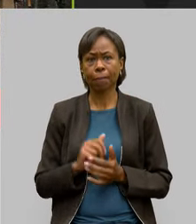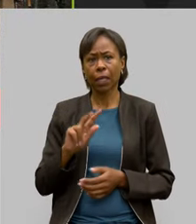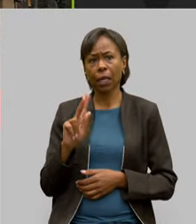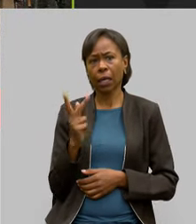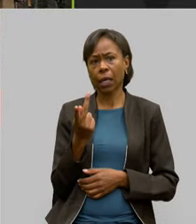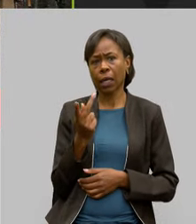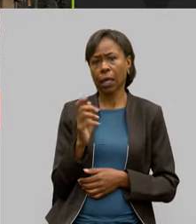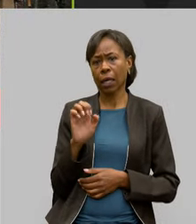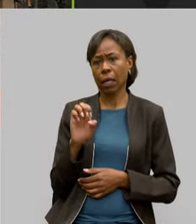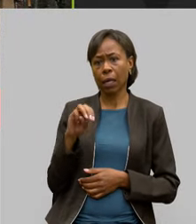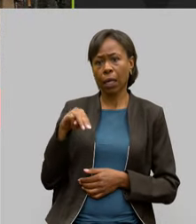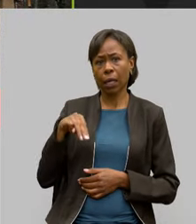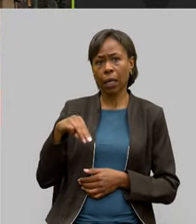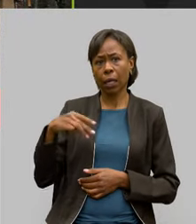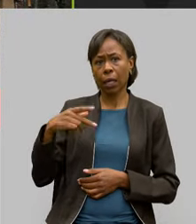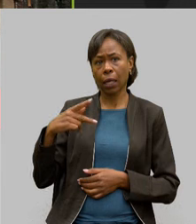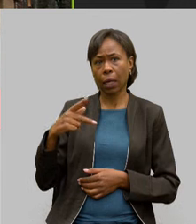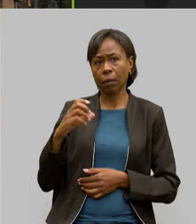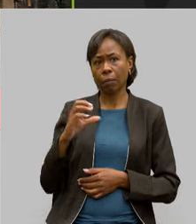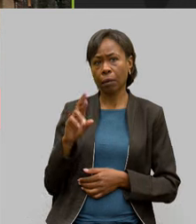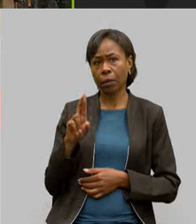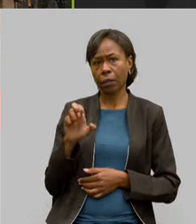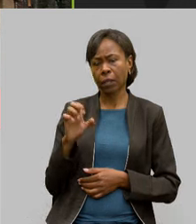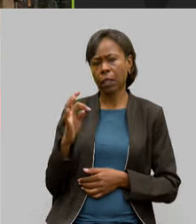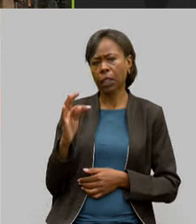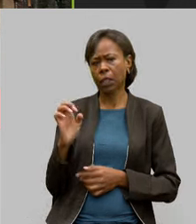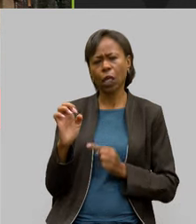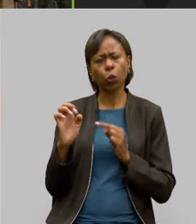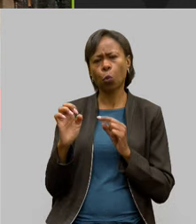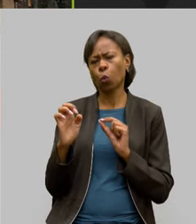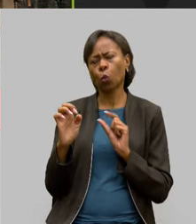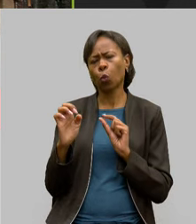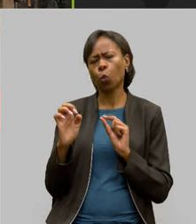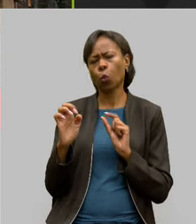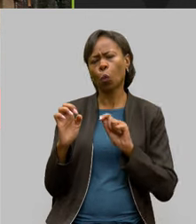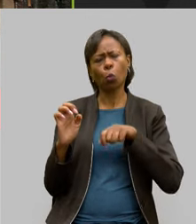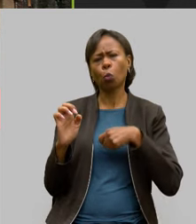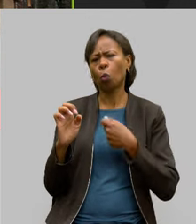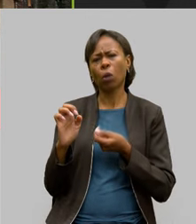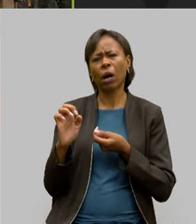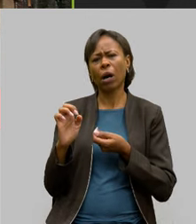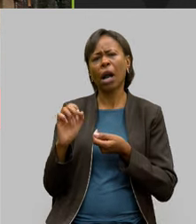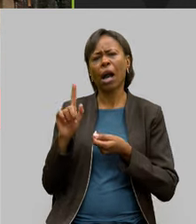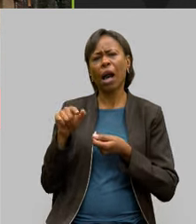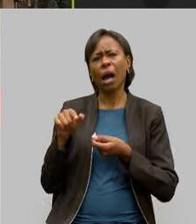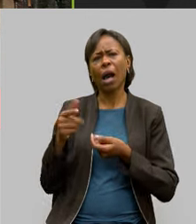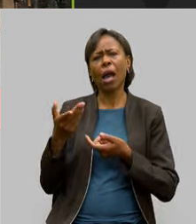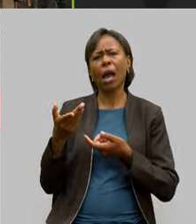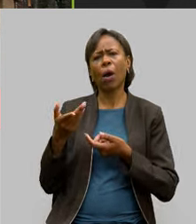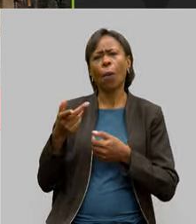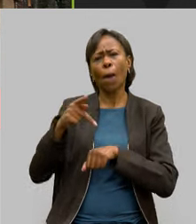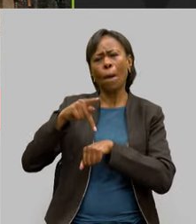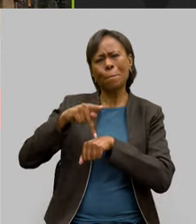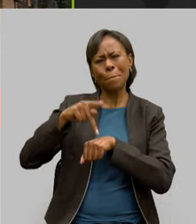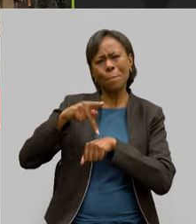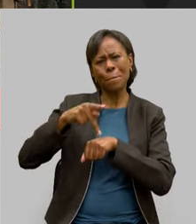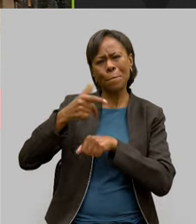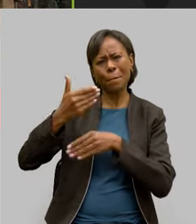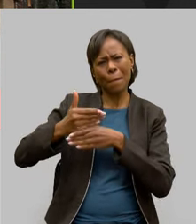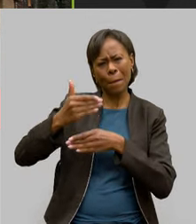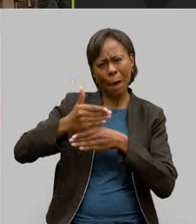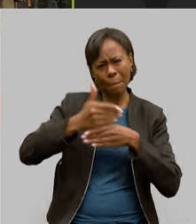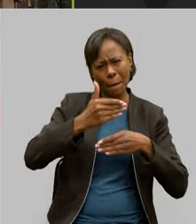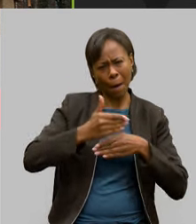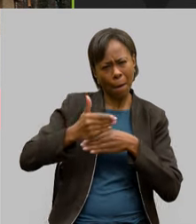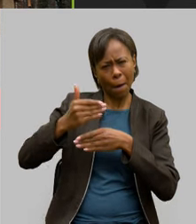r o que que é isso isso é um concreto feito de fibras de cannabis